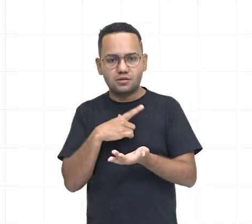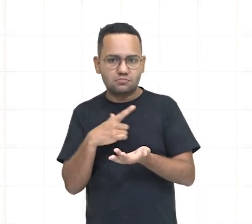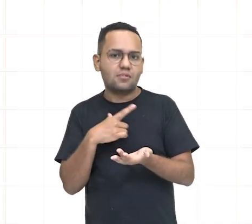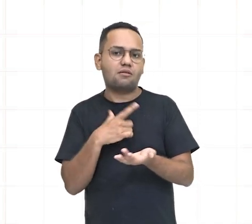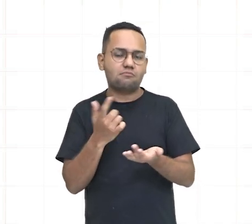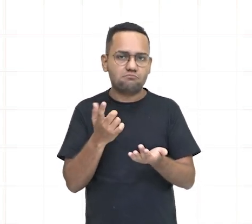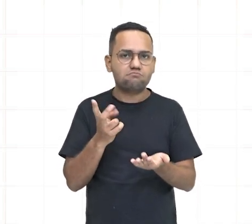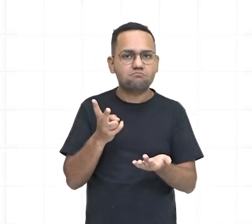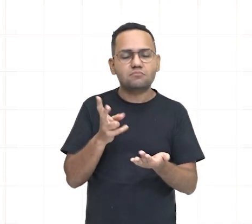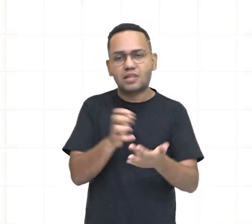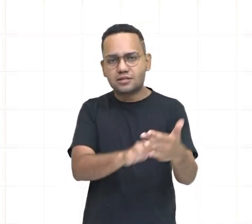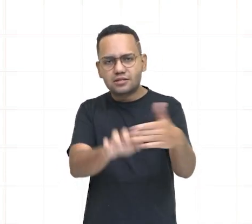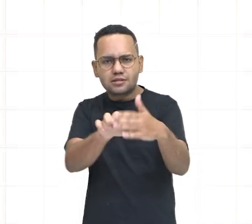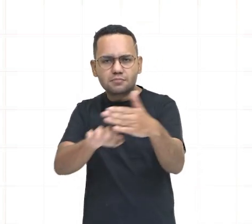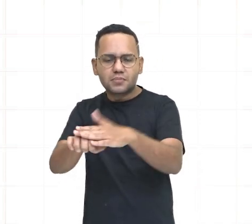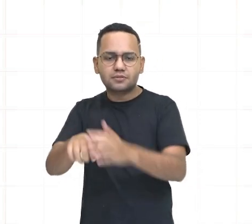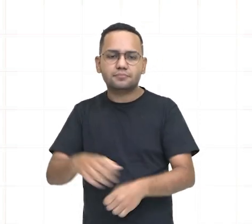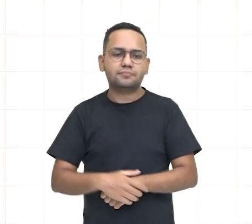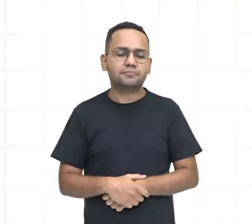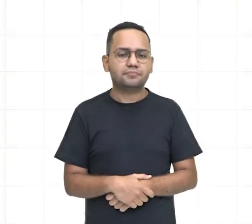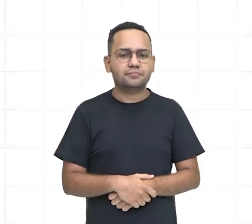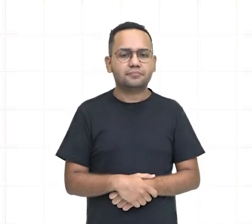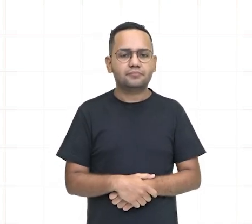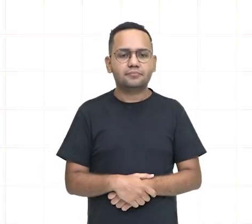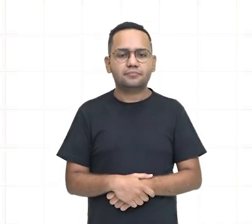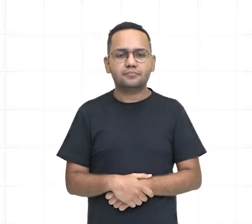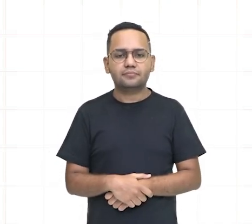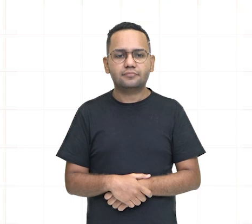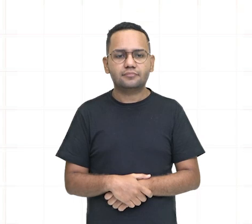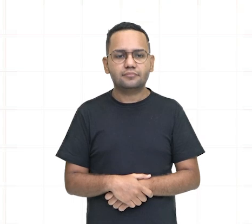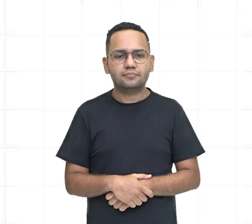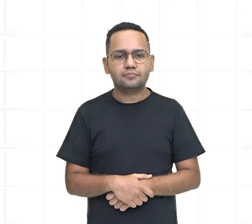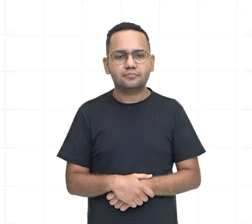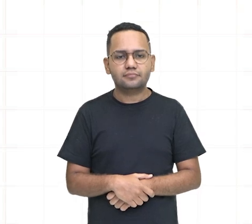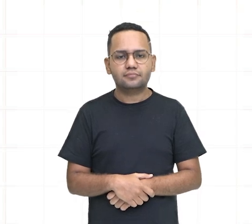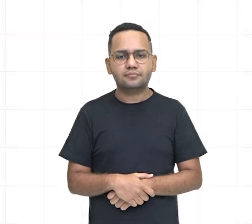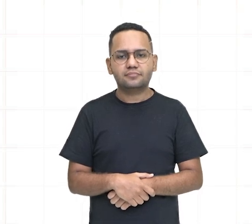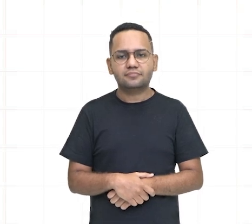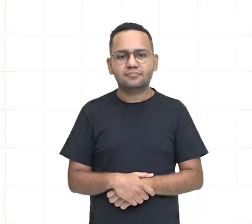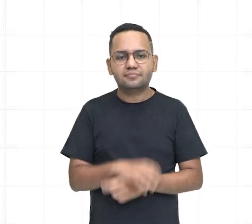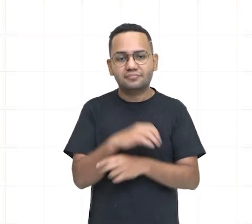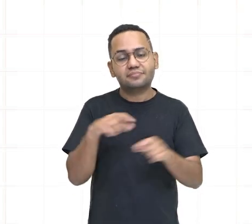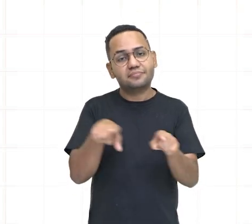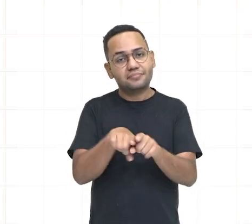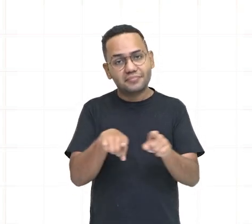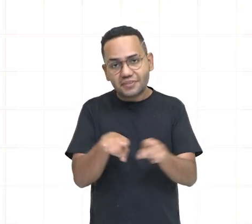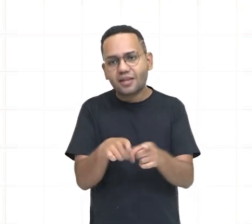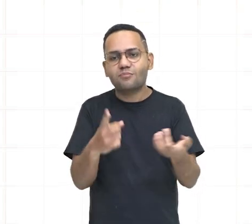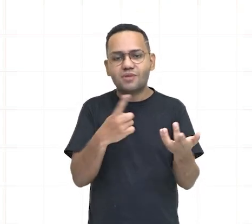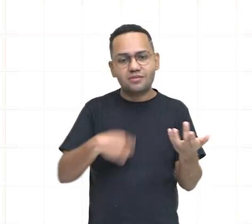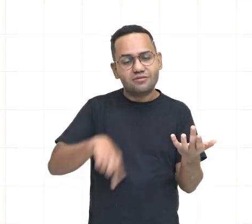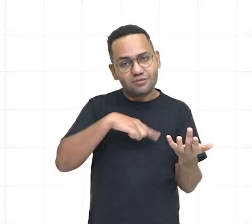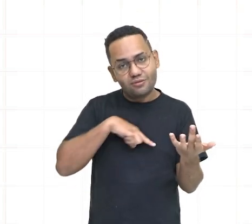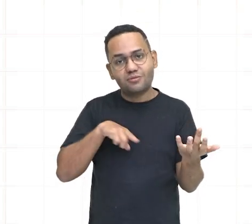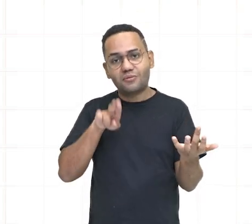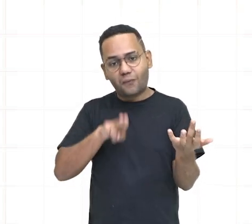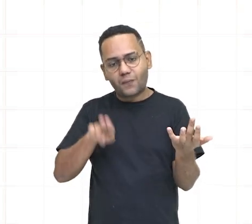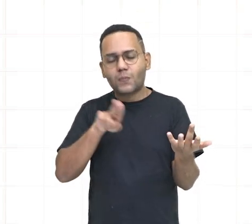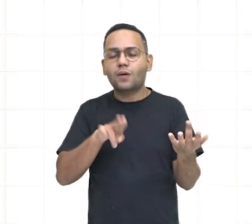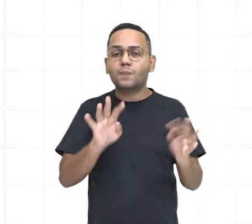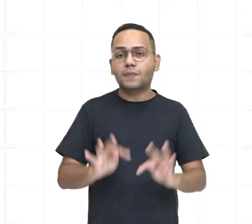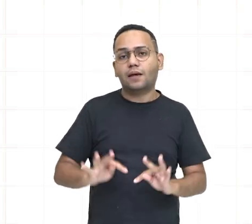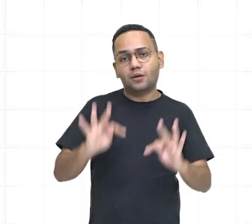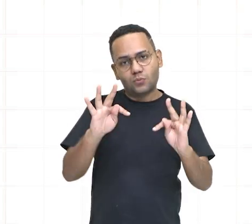cada vez mais. E nós, aqui, nesta aula, estamos utilizando tecnologias que nos